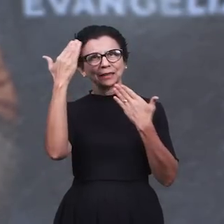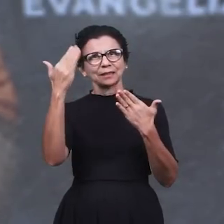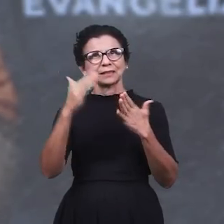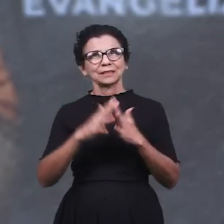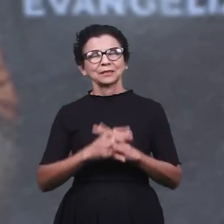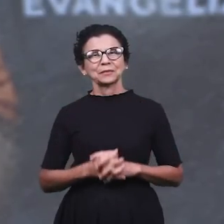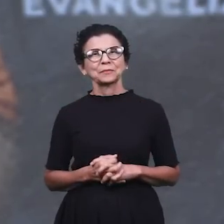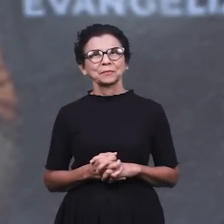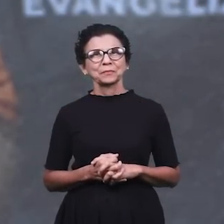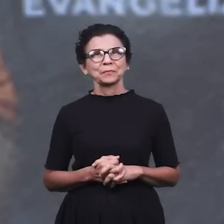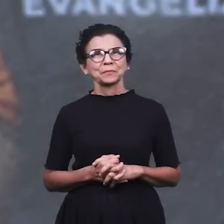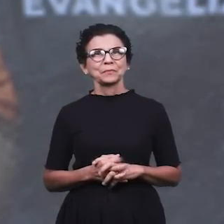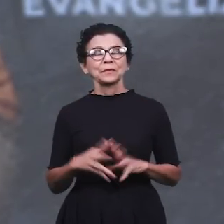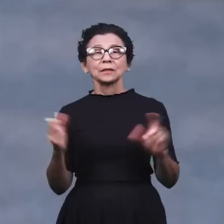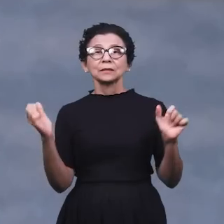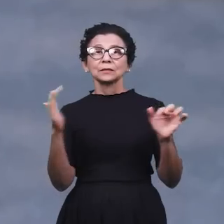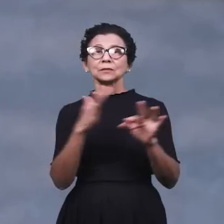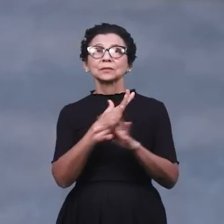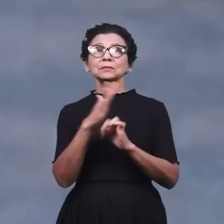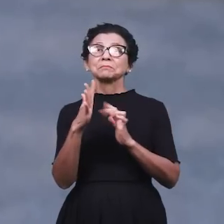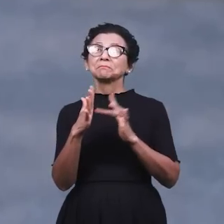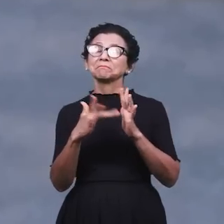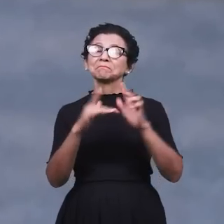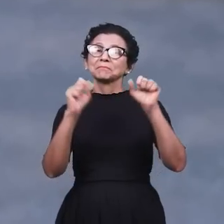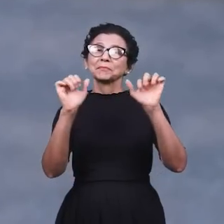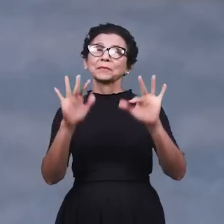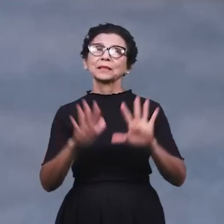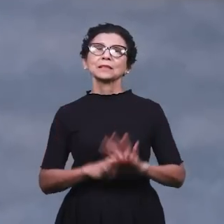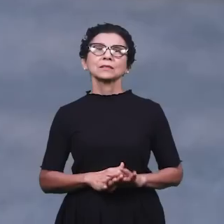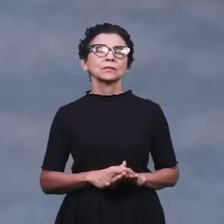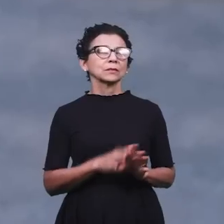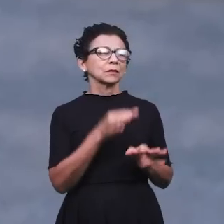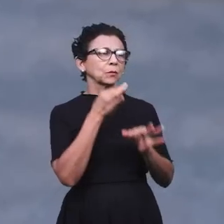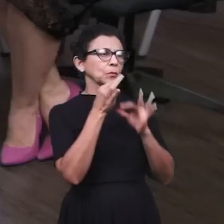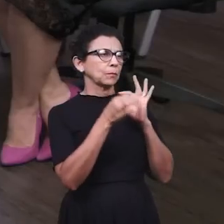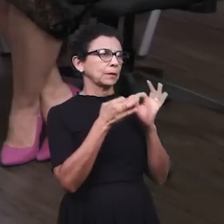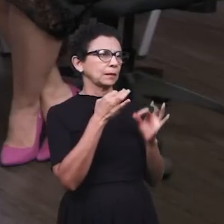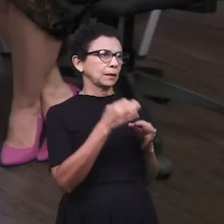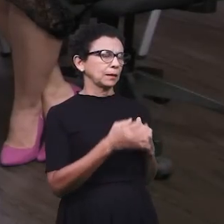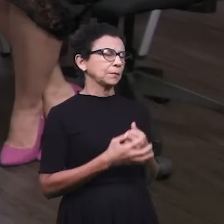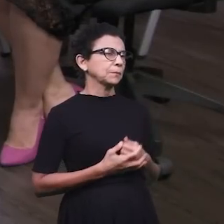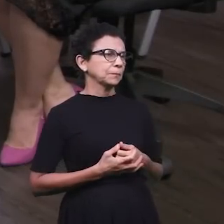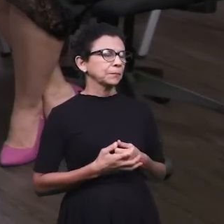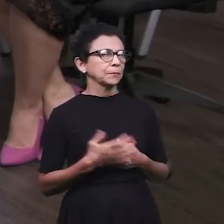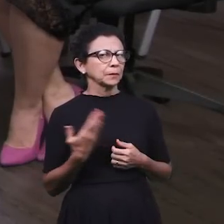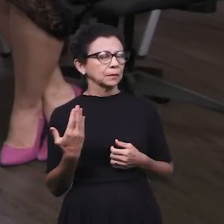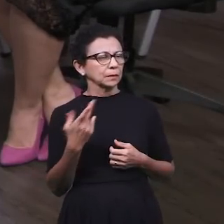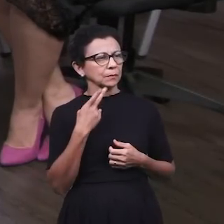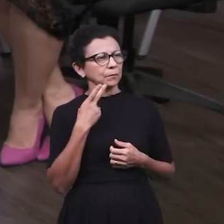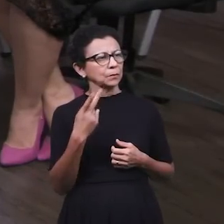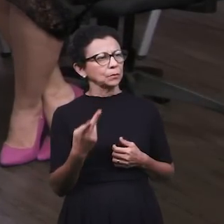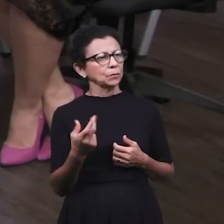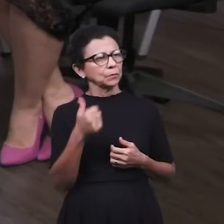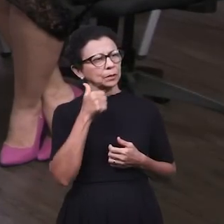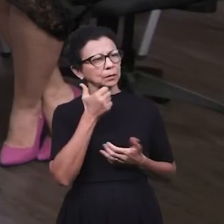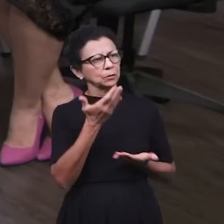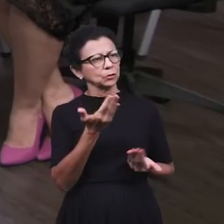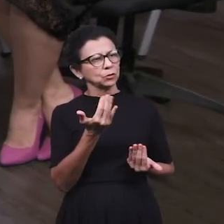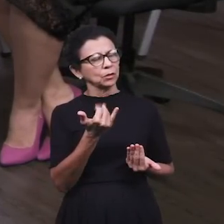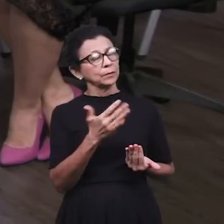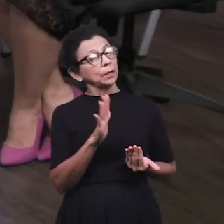Lord. Thank you. Glória a Jesus, que bênção. E você quer fazer um comentário sobre isso que ela acabou de